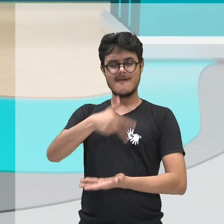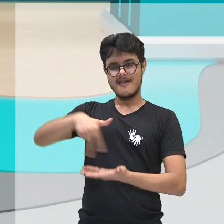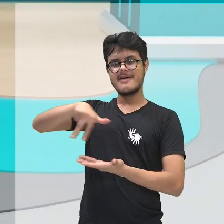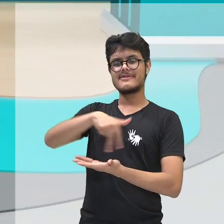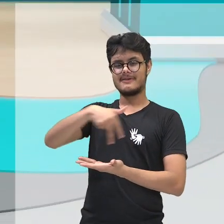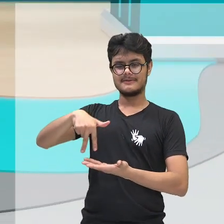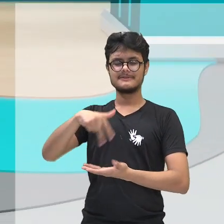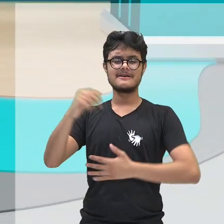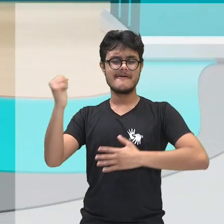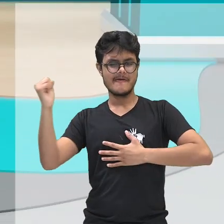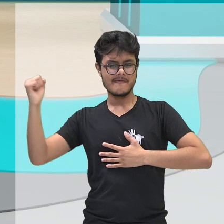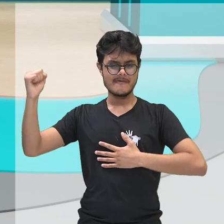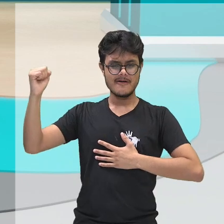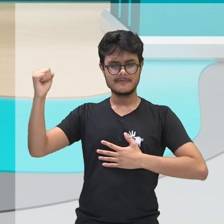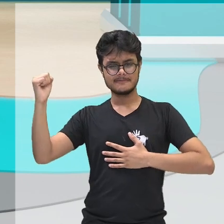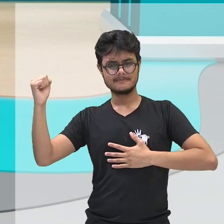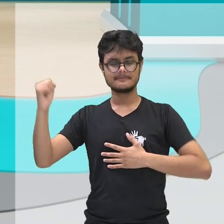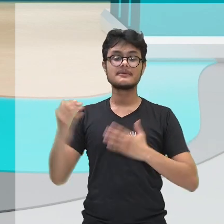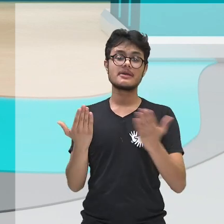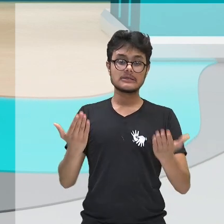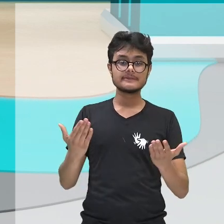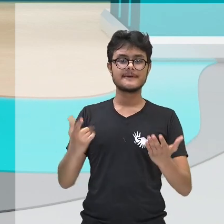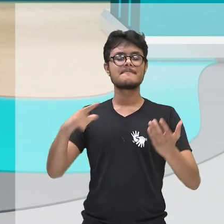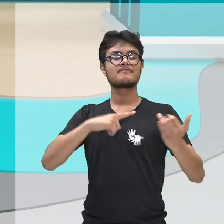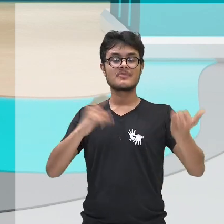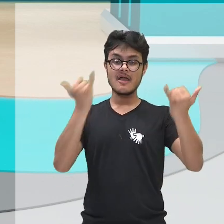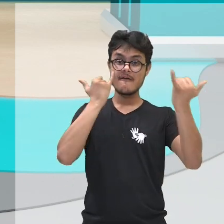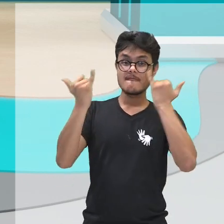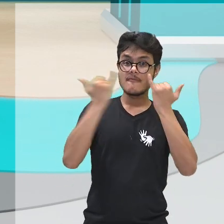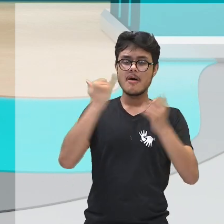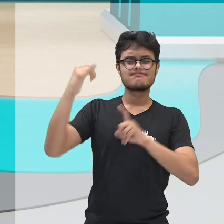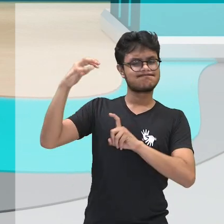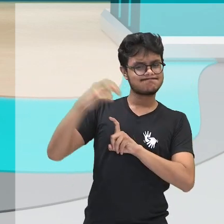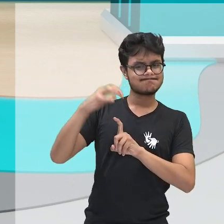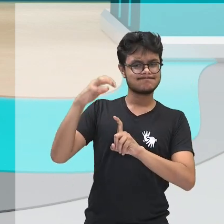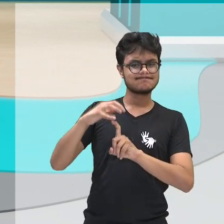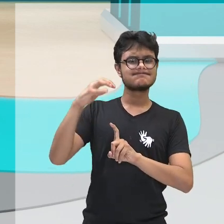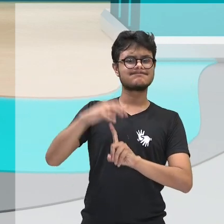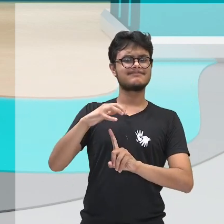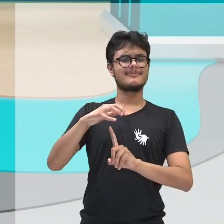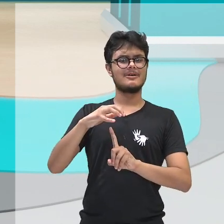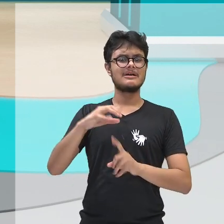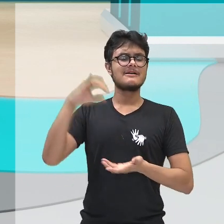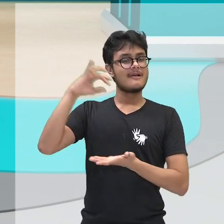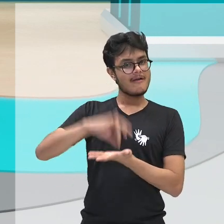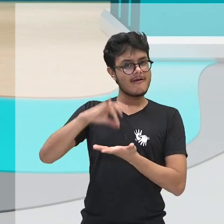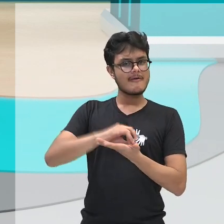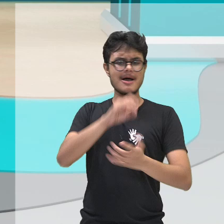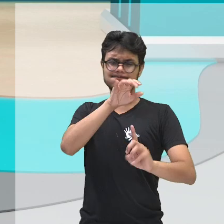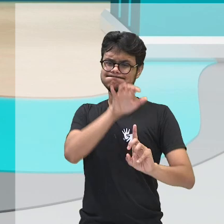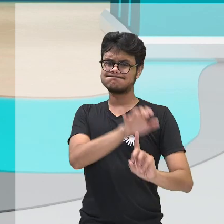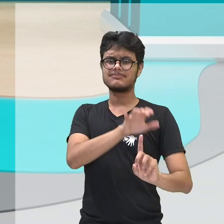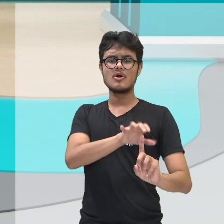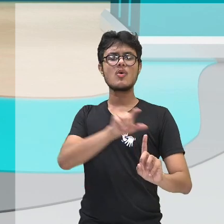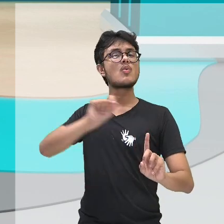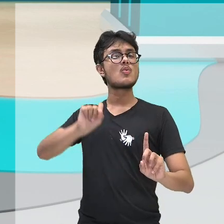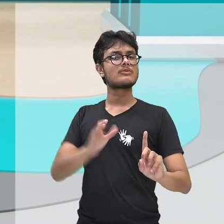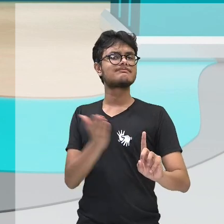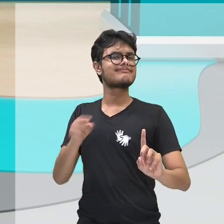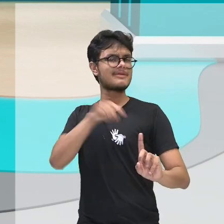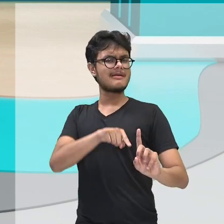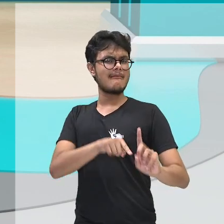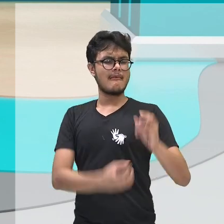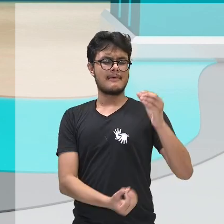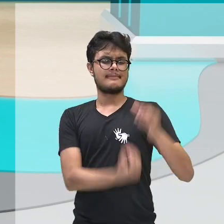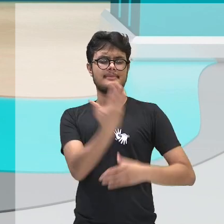viram que foi buscar, né, a influência, aquilo que nós sempre falamos nas nossas aulas, a influência ela não nasceu do